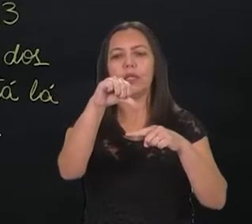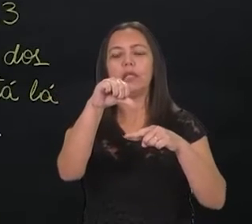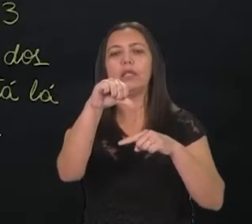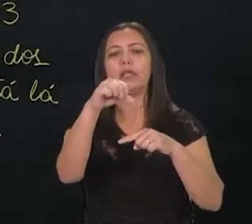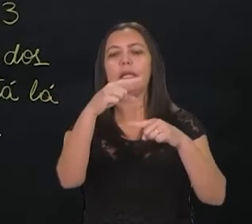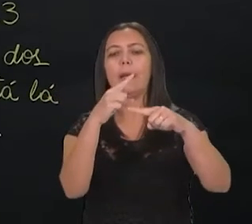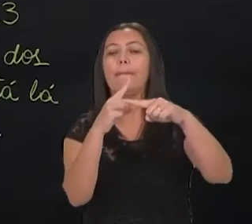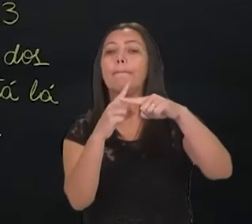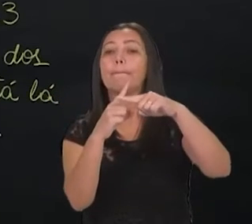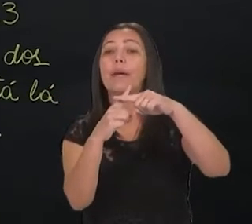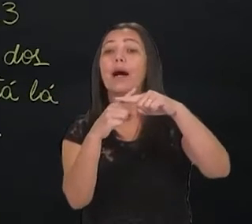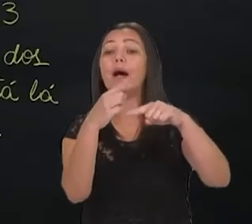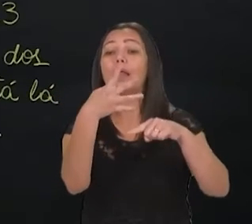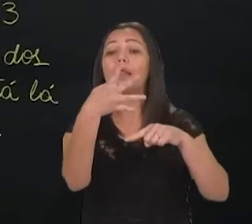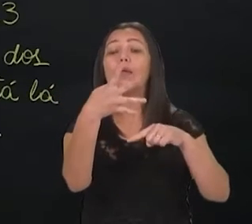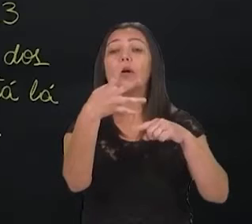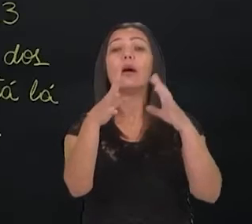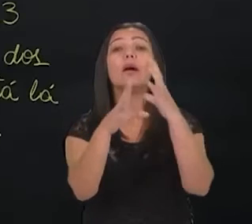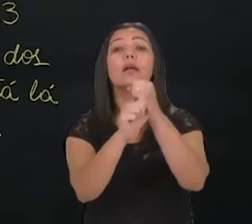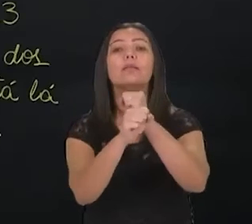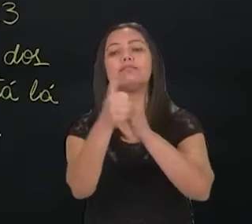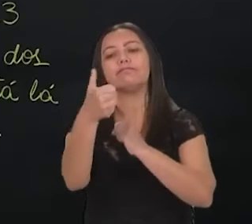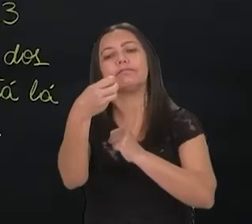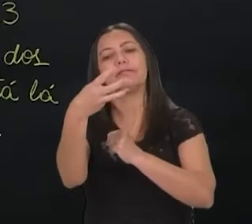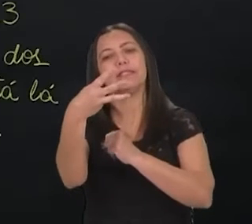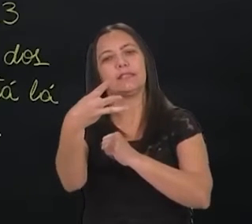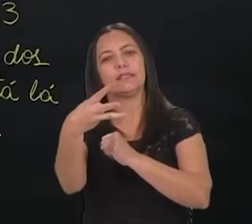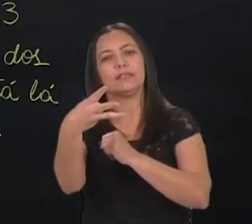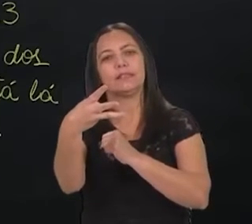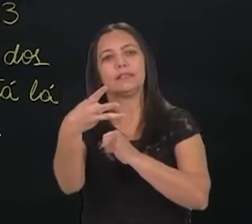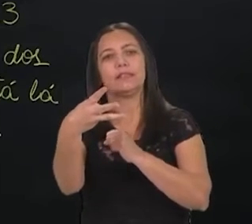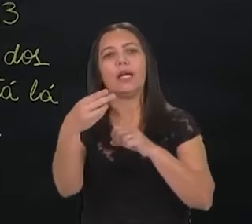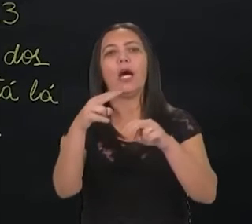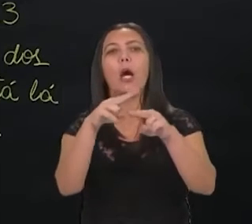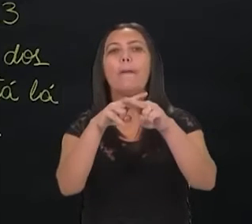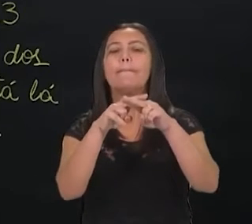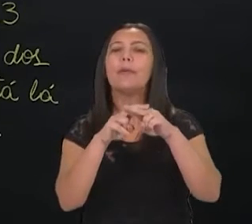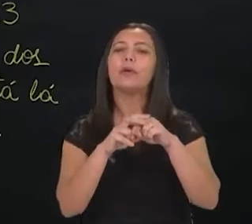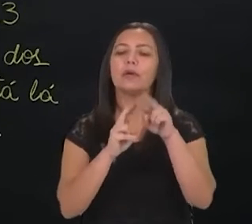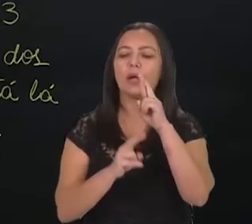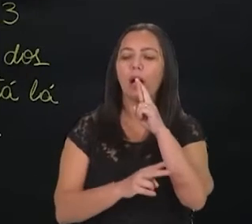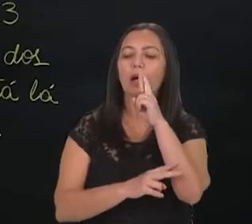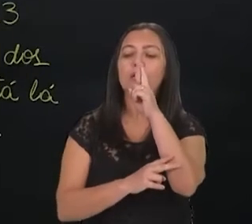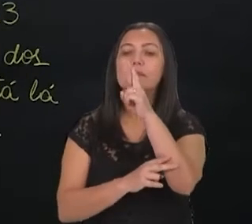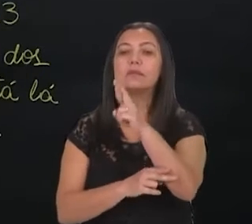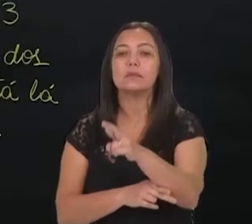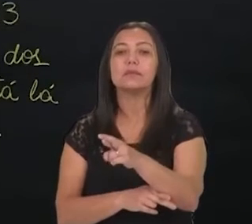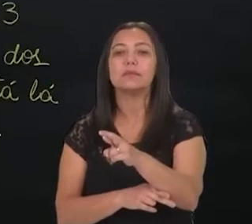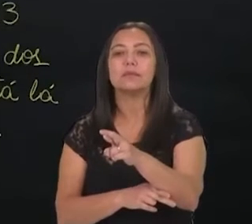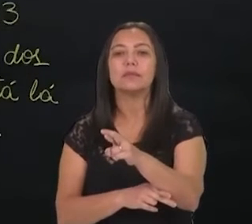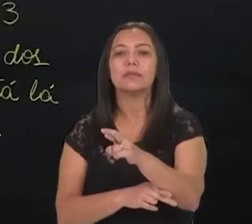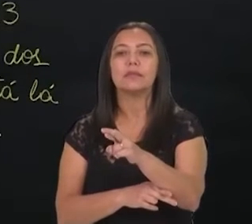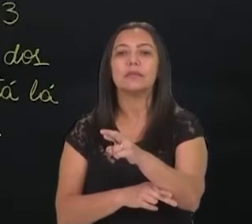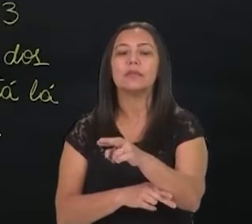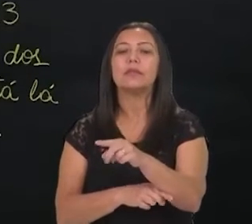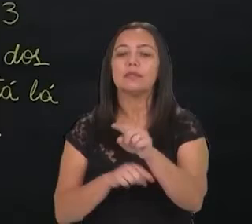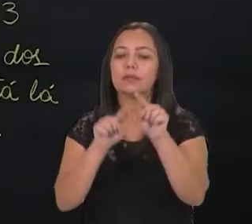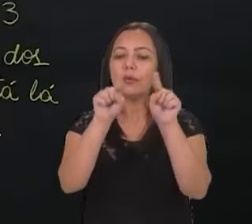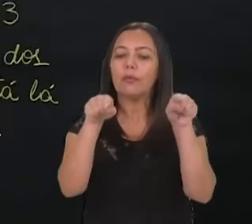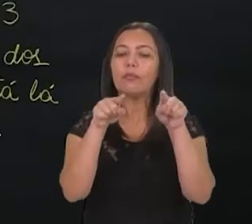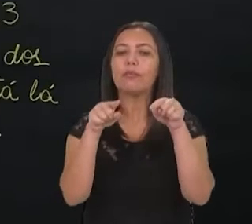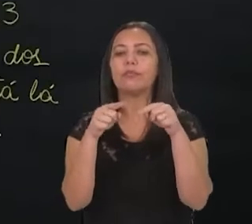9, 10, 11, 12, 13. Por isso então que a nossa resposta aqui nessa